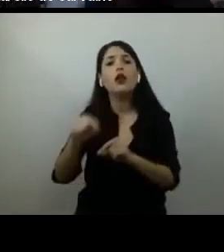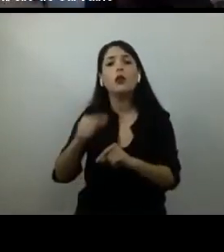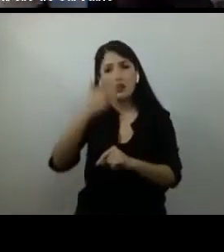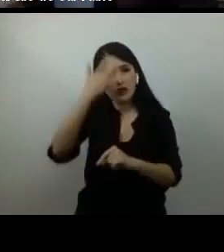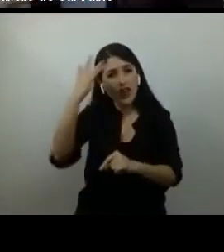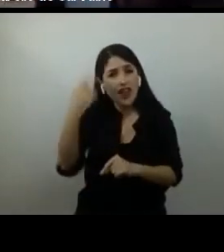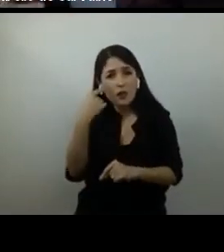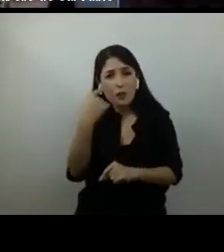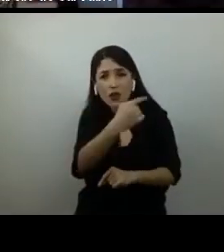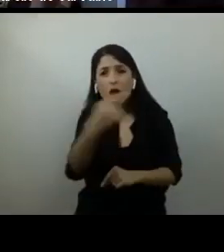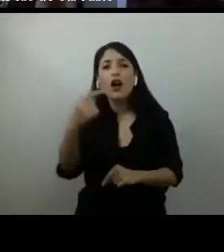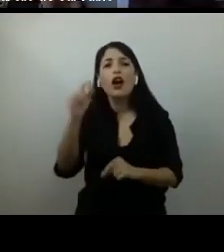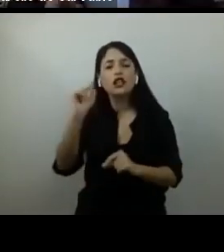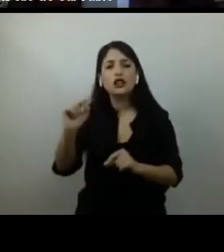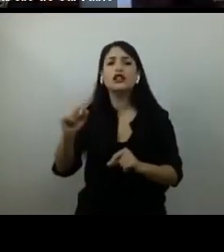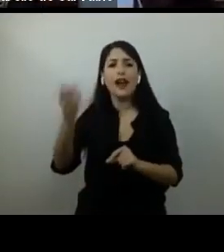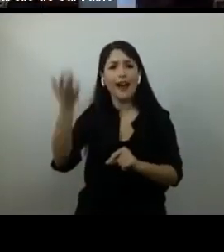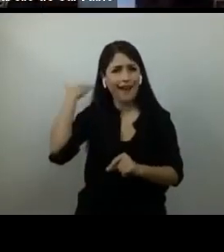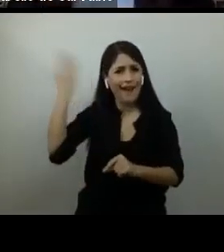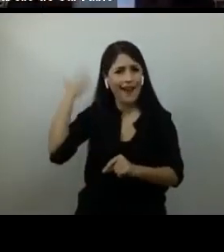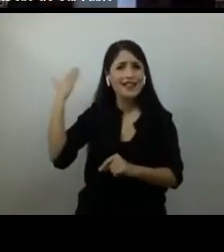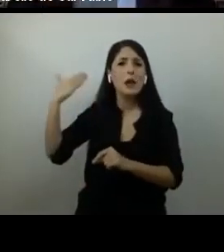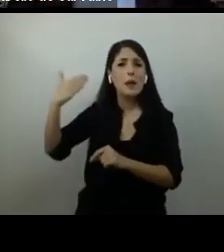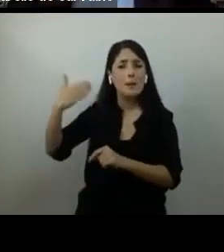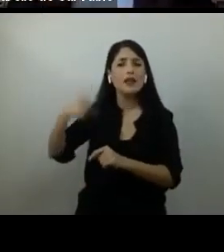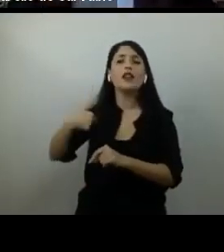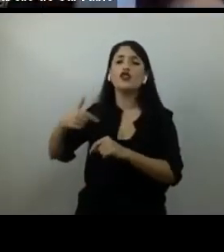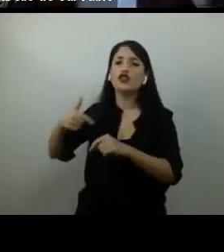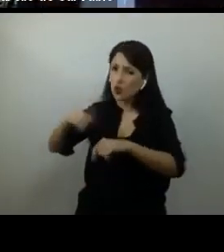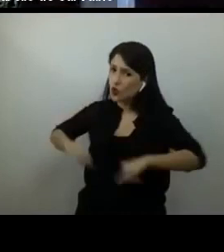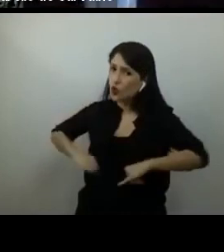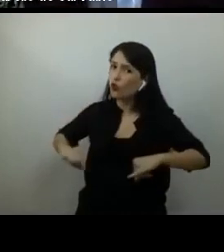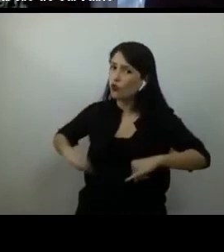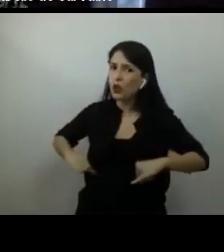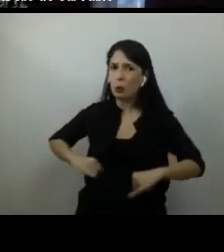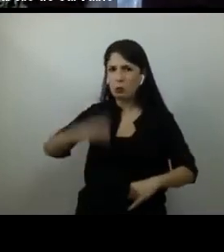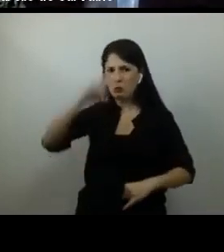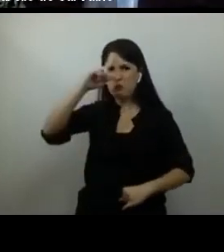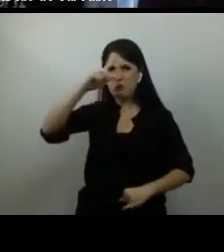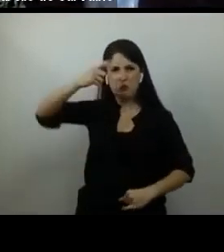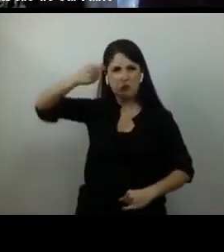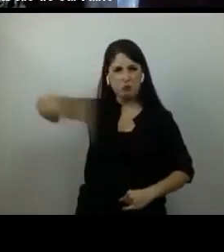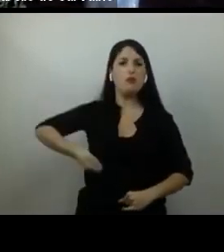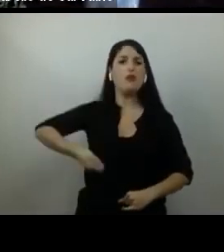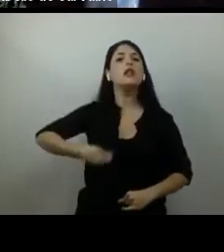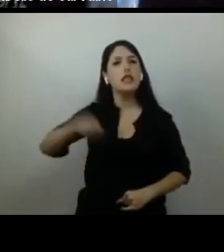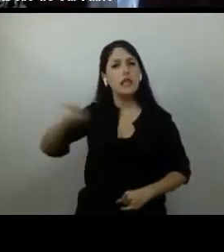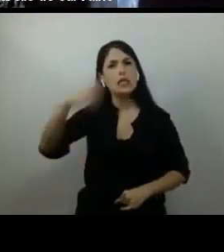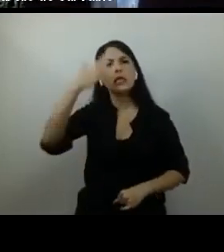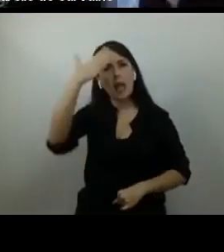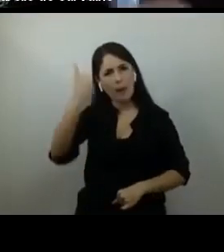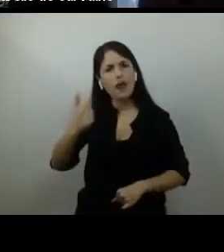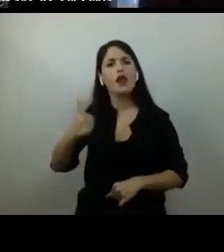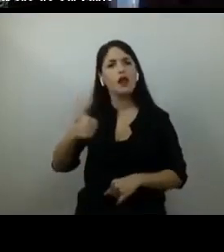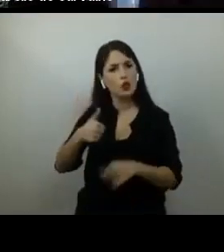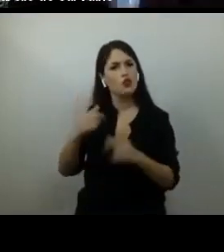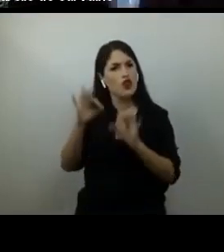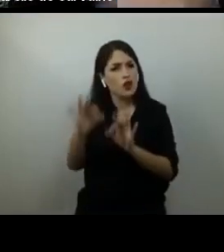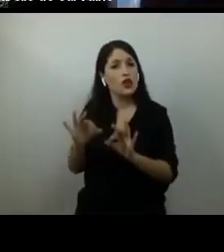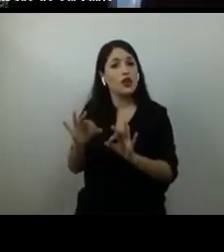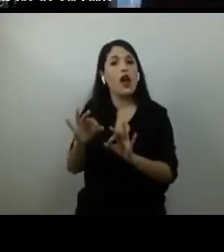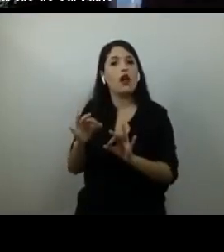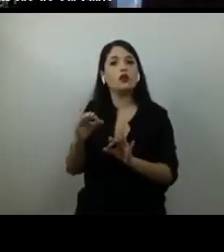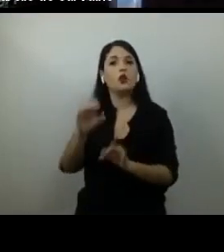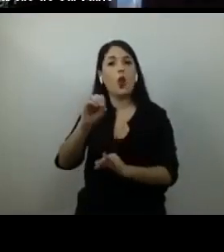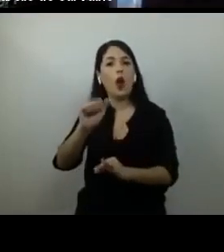aí os reflexos do autoritarismo e está sabendo conduzir a OAB de uma forma assim que eu acho que talvez nenhuma outra pessoa nesse